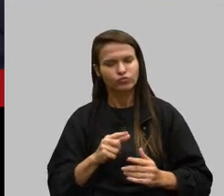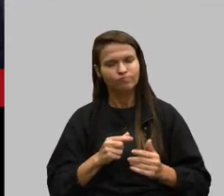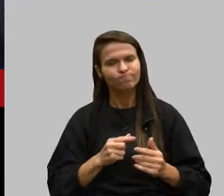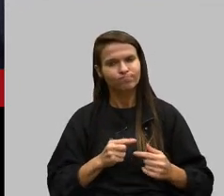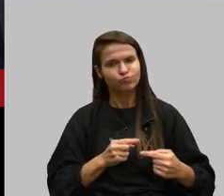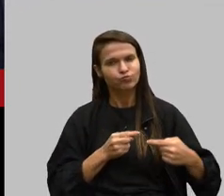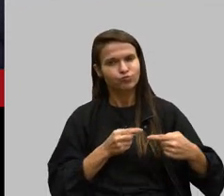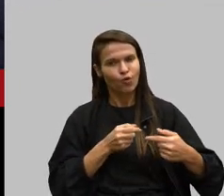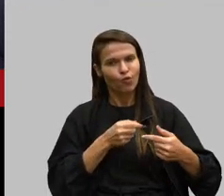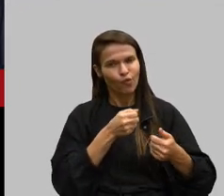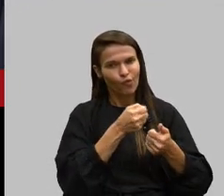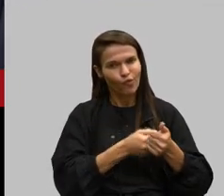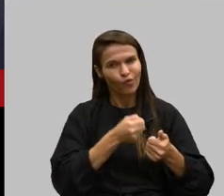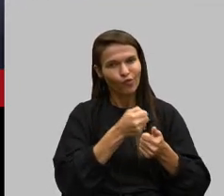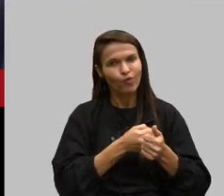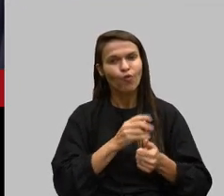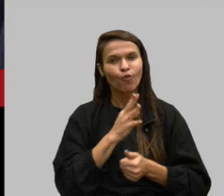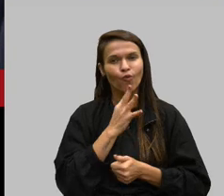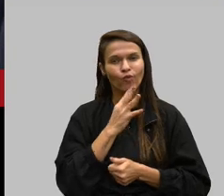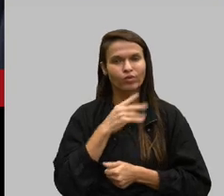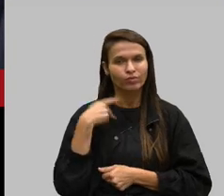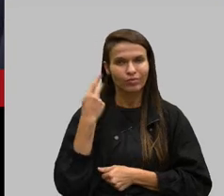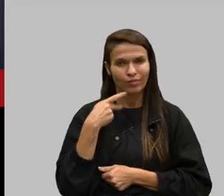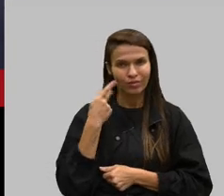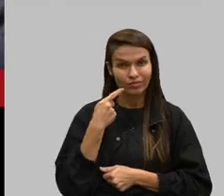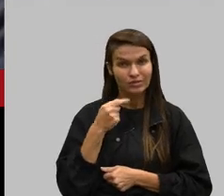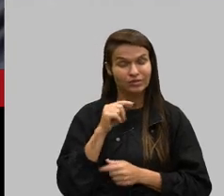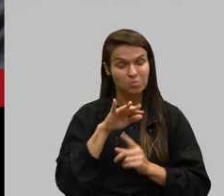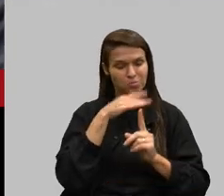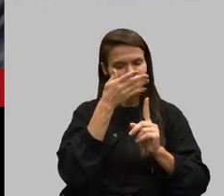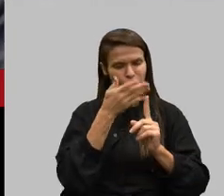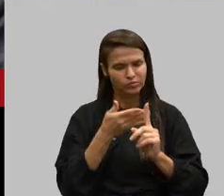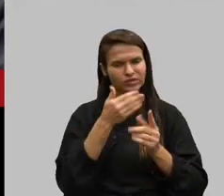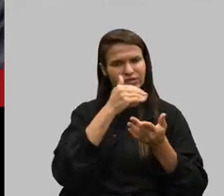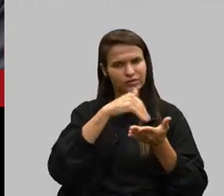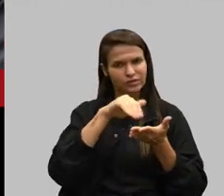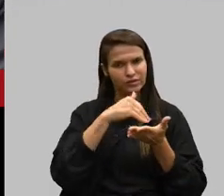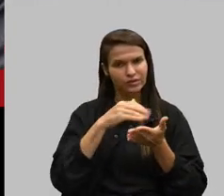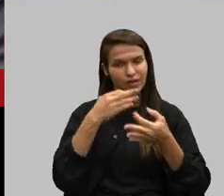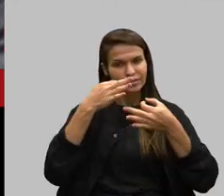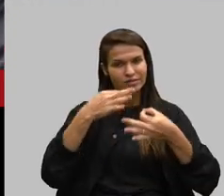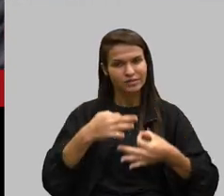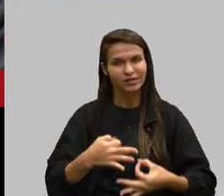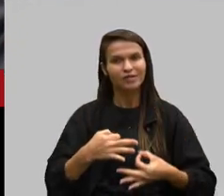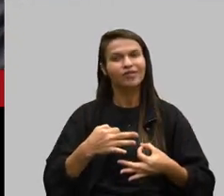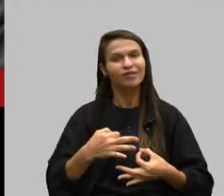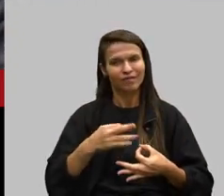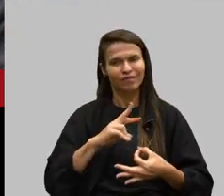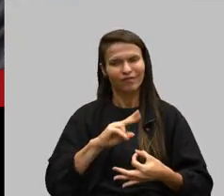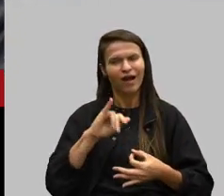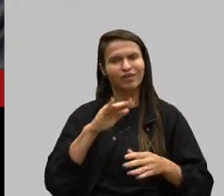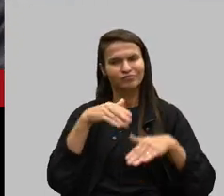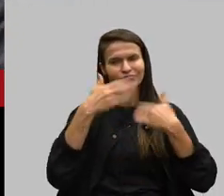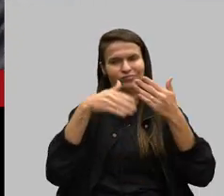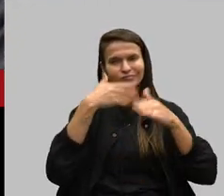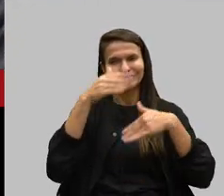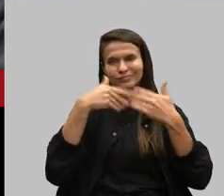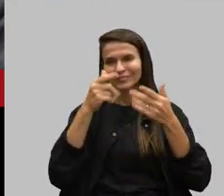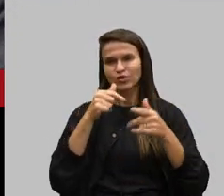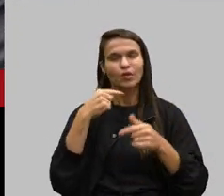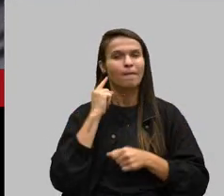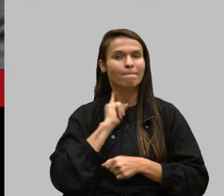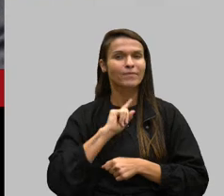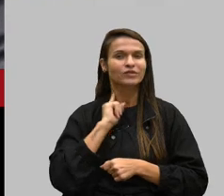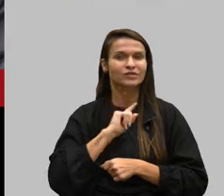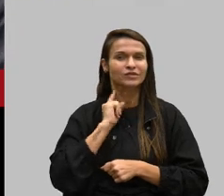parlamentar também foi um grande parlamentar está sendo um grande secretário com certeza vai brilhar muito mais aí por Minas Gerais pelo Brasil